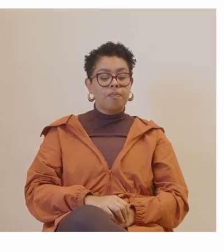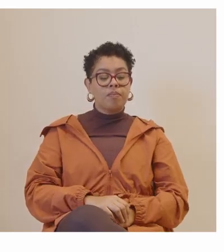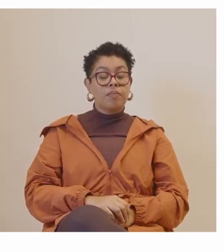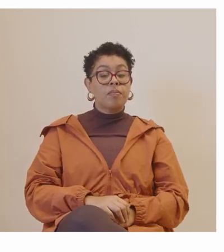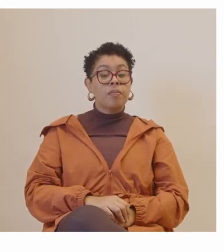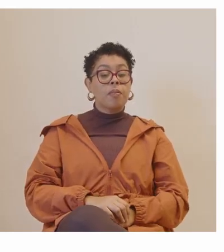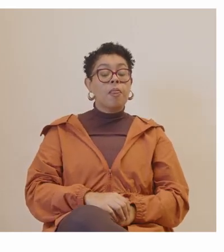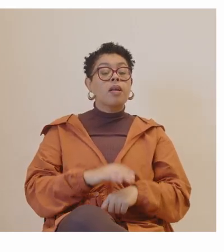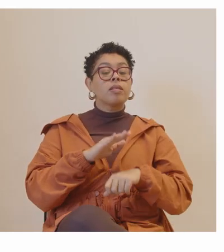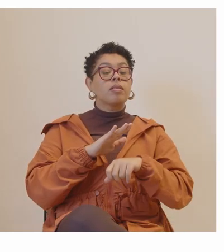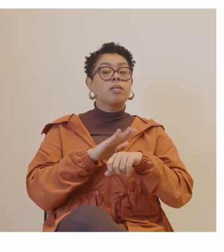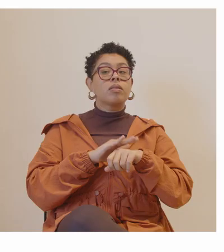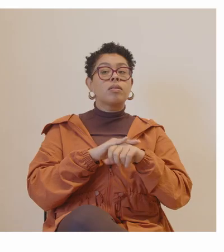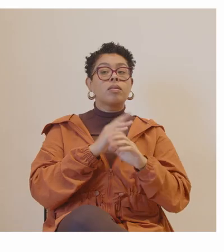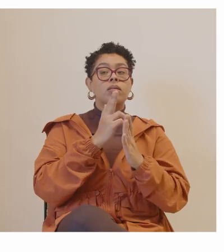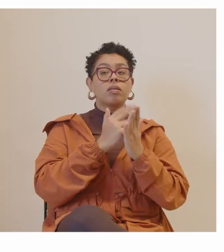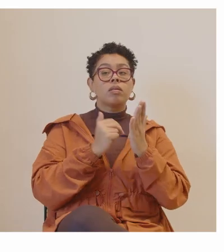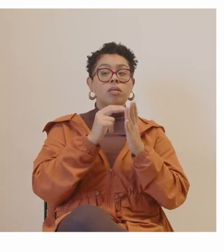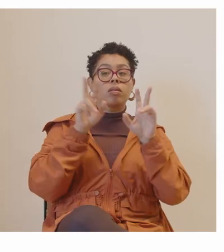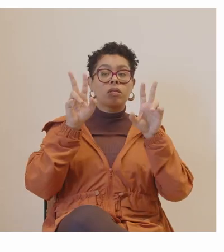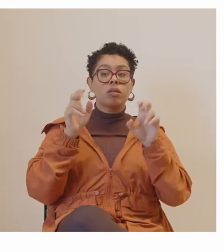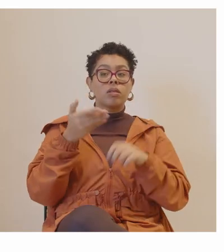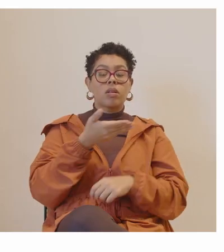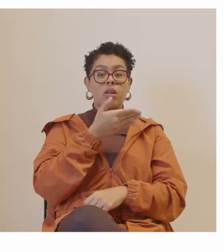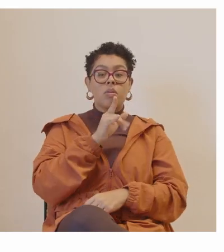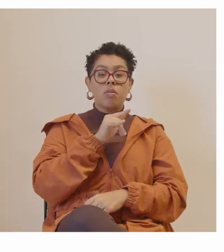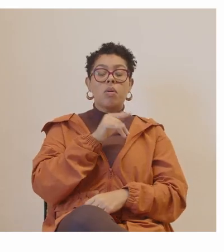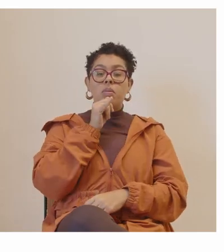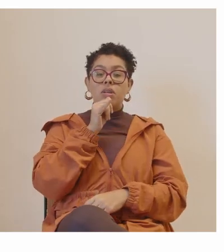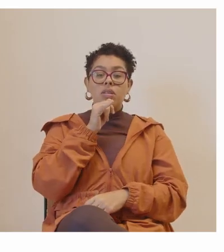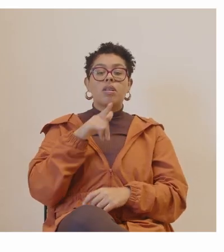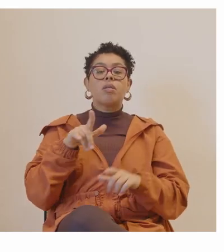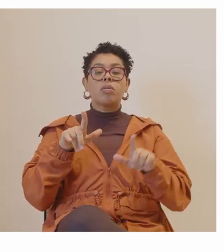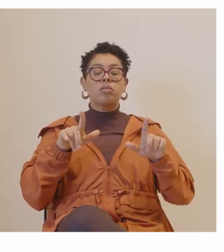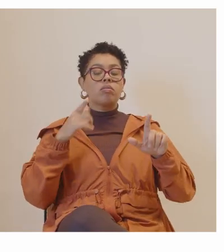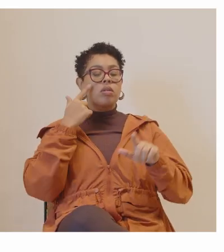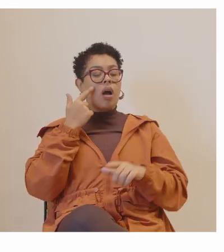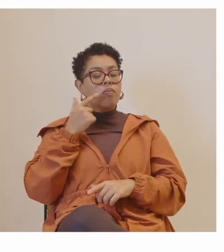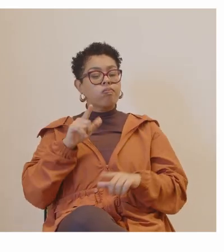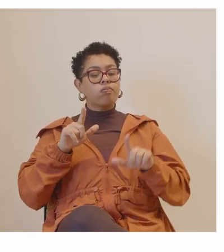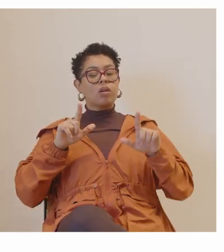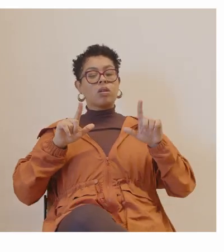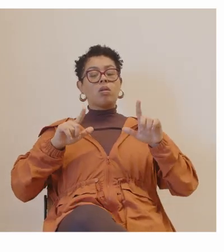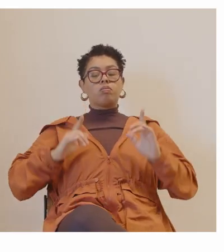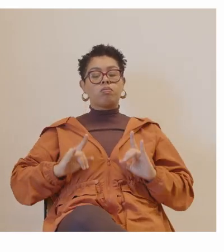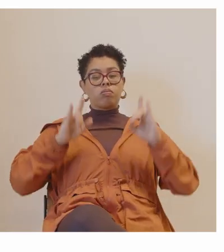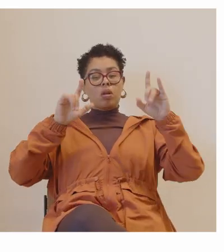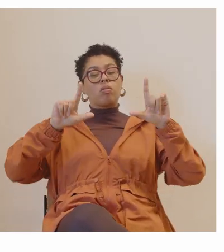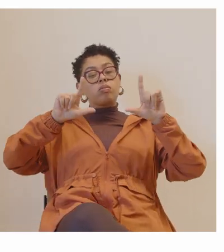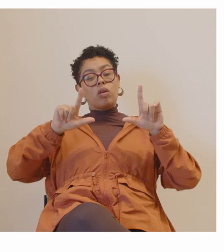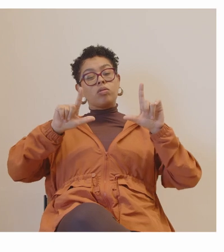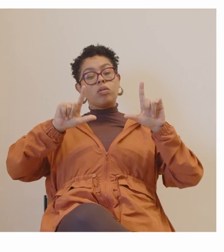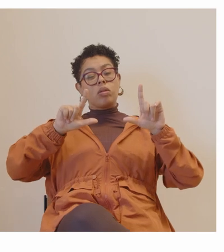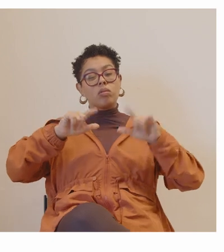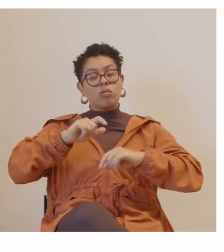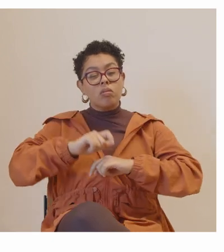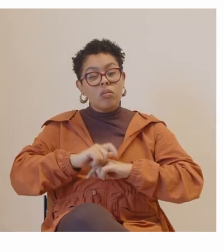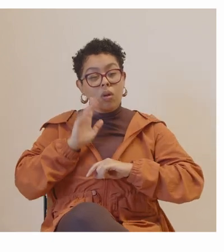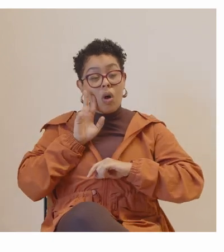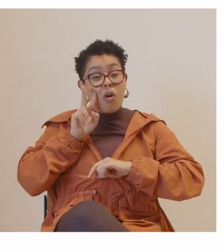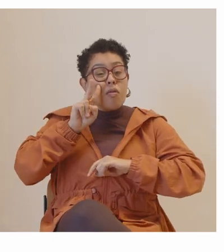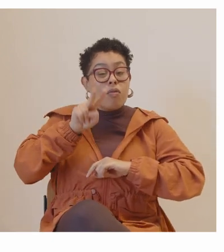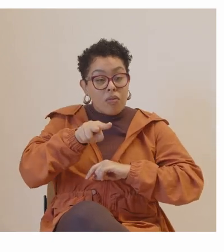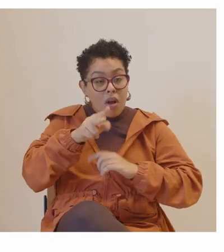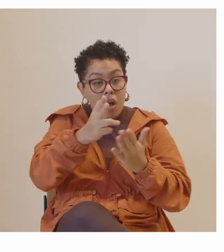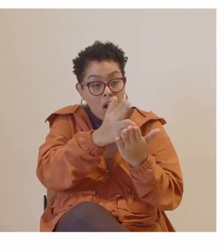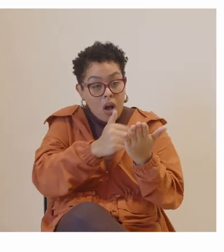ele está fazendo essa pintura do ateliê do Nadar, olhando pela janela e olhando para o boulevard, né? E uma coisa que a gente esquece é que, quando ele